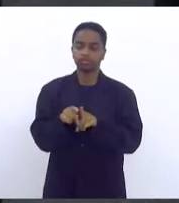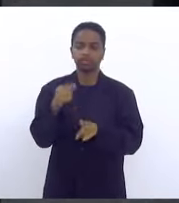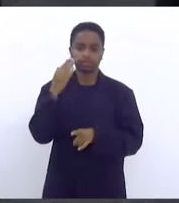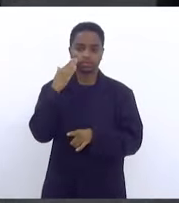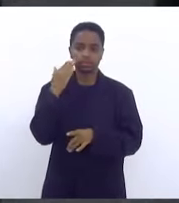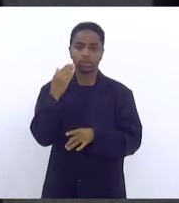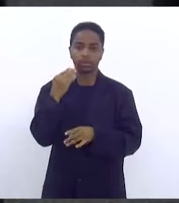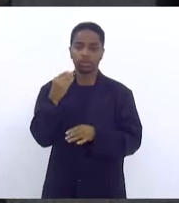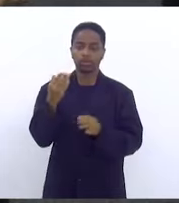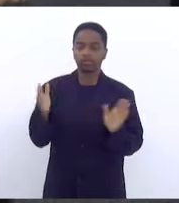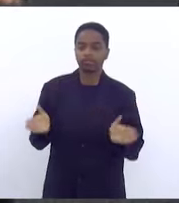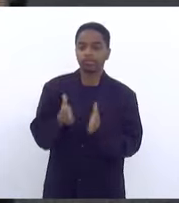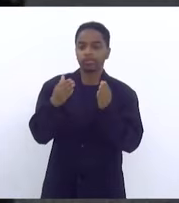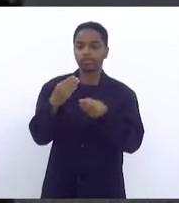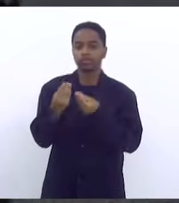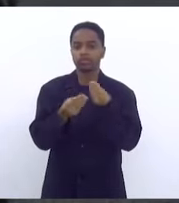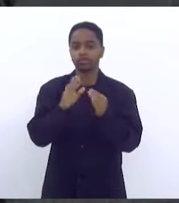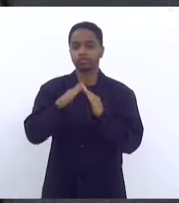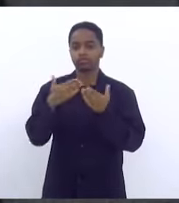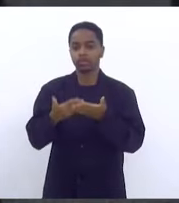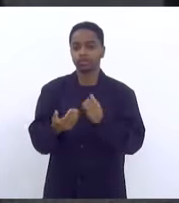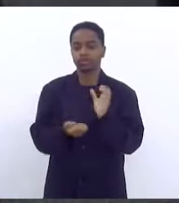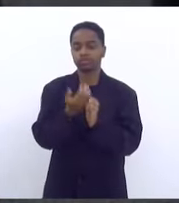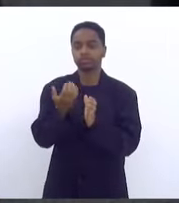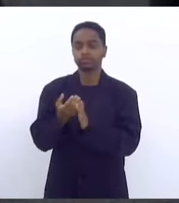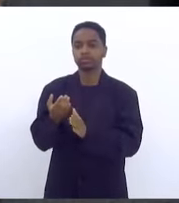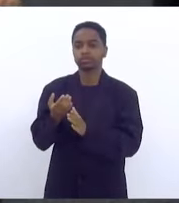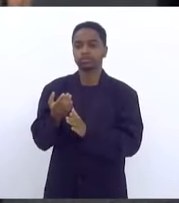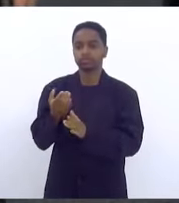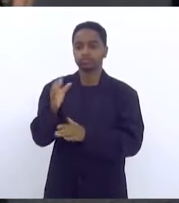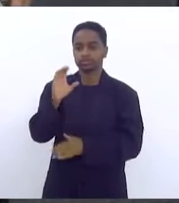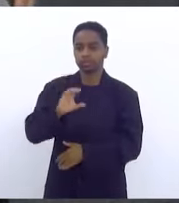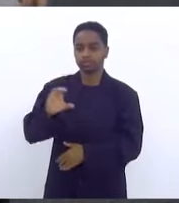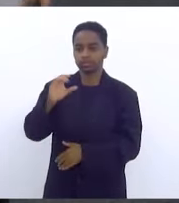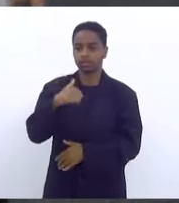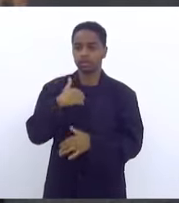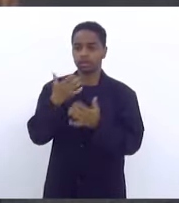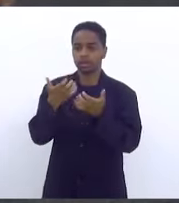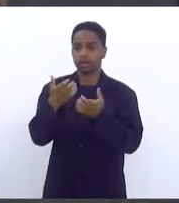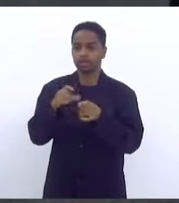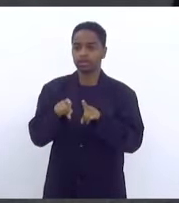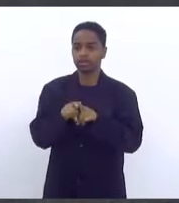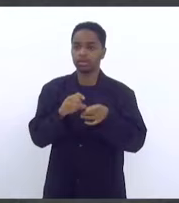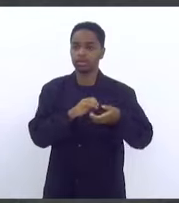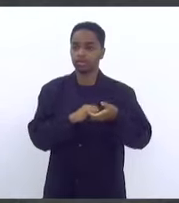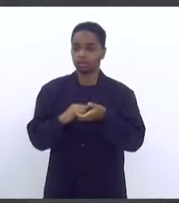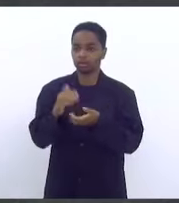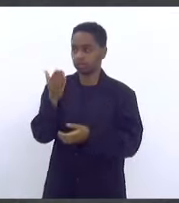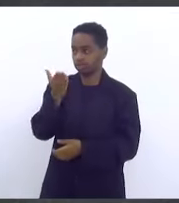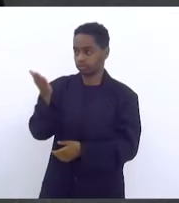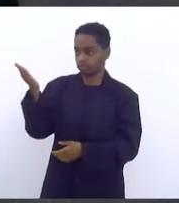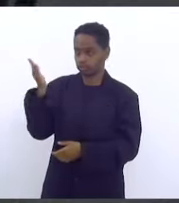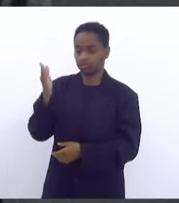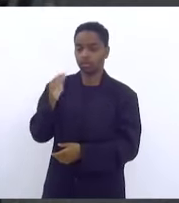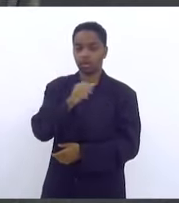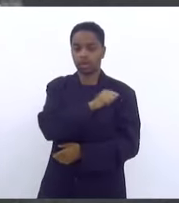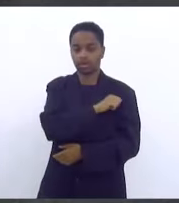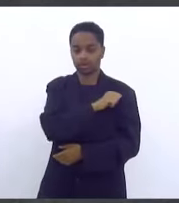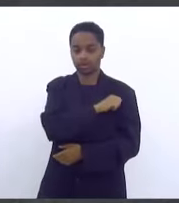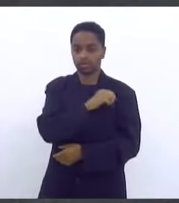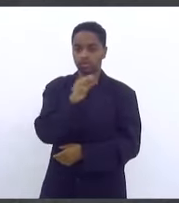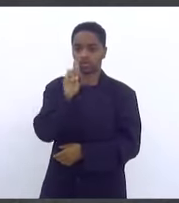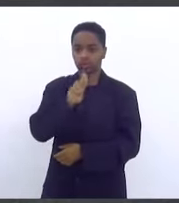se torne um espaço de produção científica e tecnológica. E, aproveitando, queria saudar as e os estudantes aqui